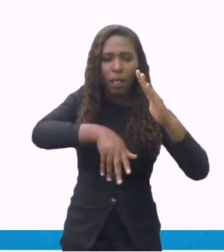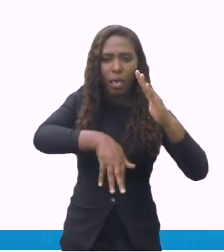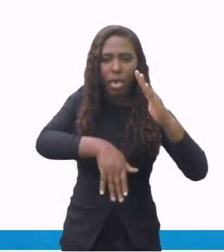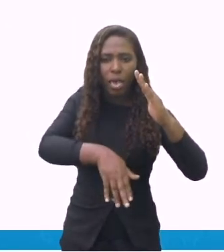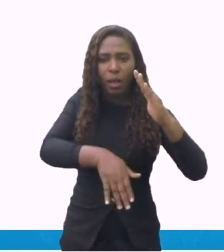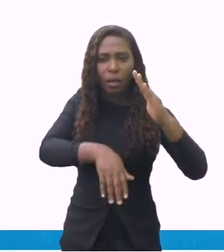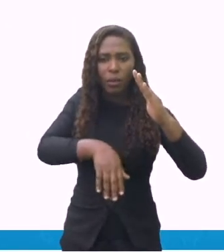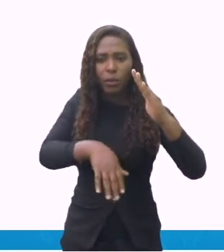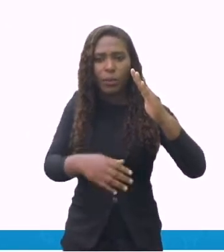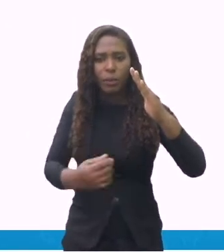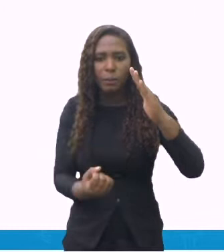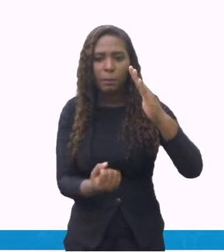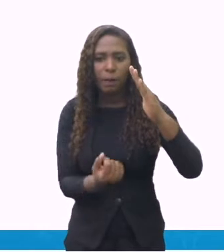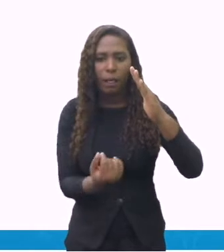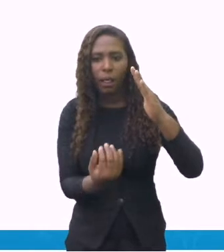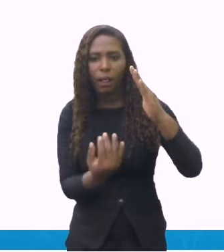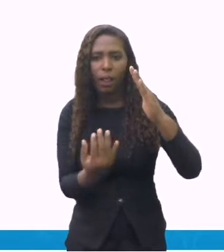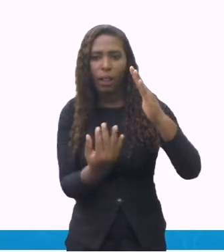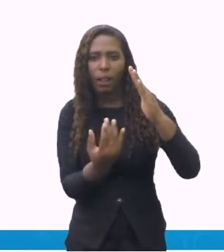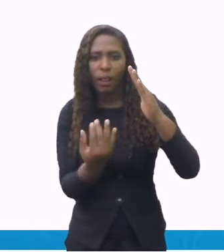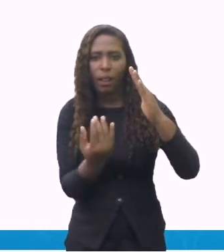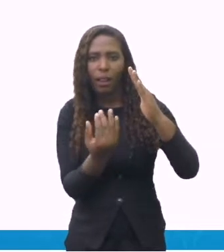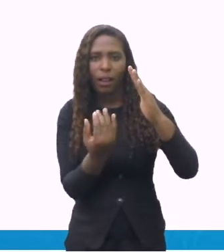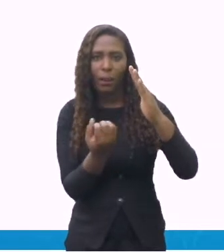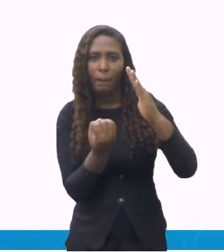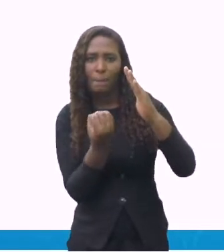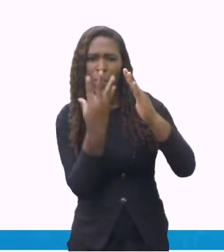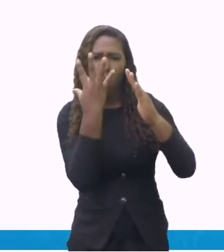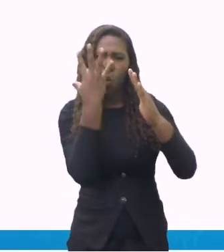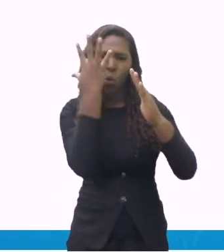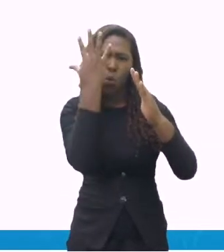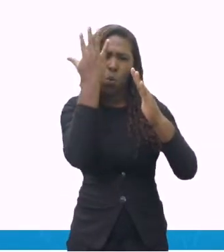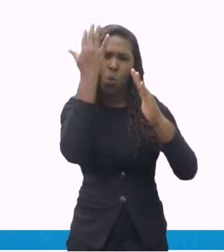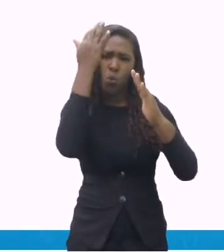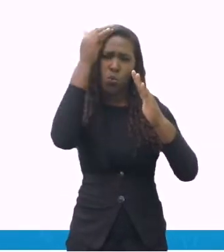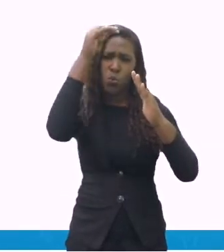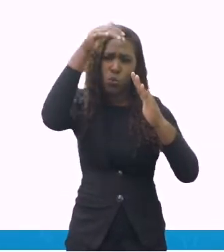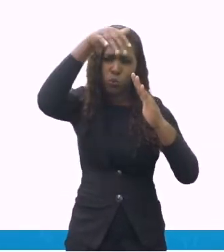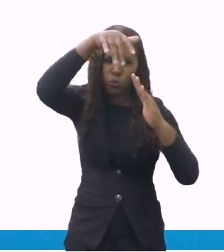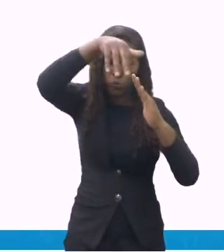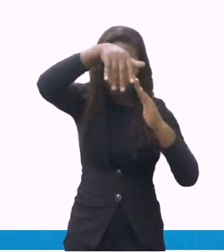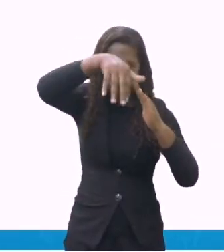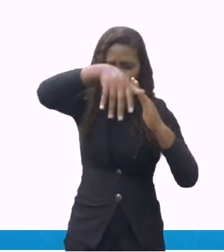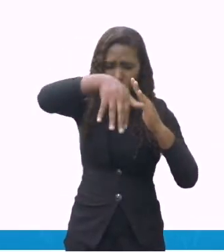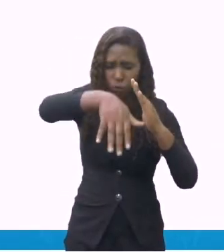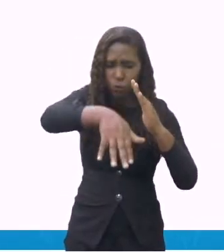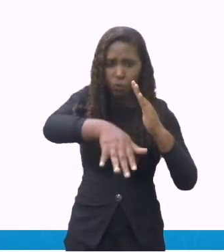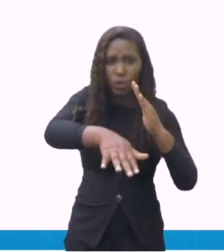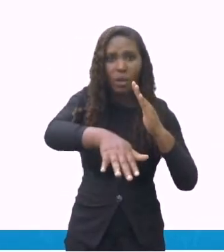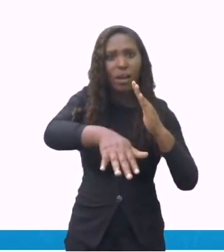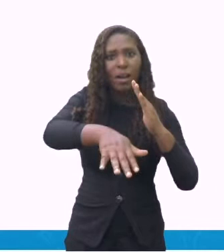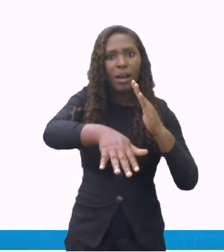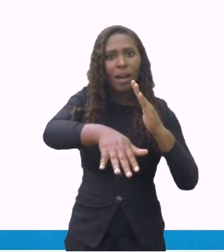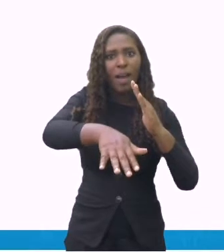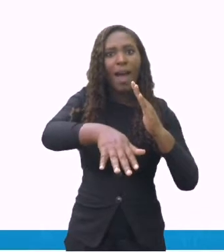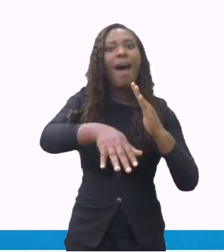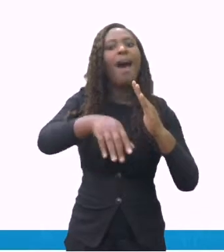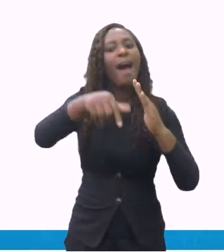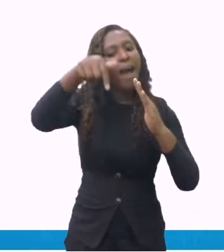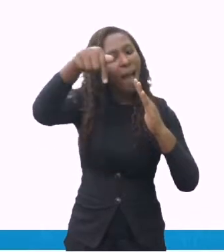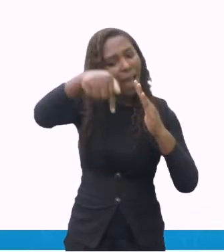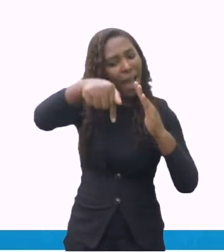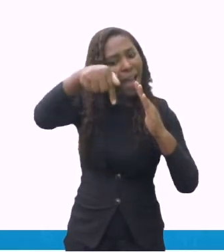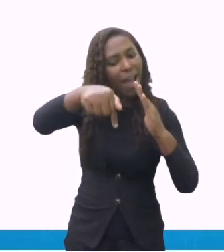solidificação na superfície terrestre. Então, vamos fazer uma correção aqui. As